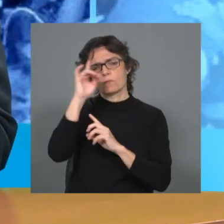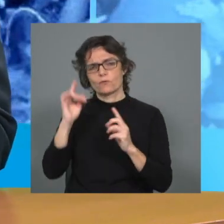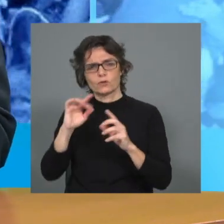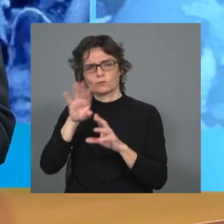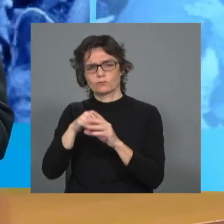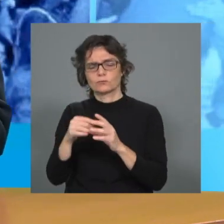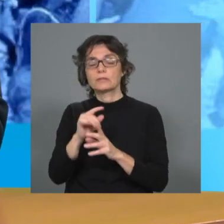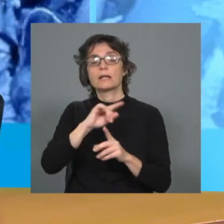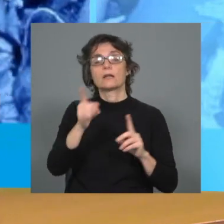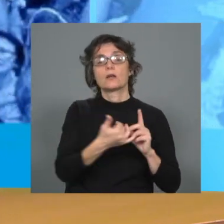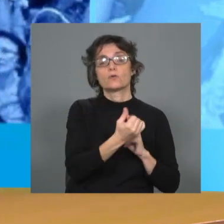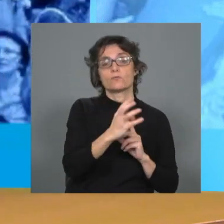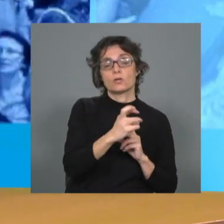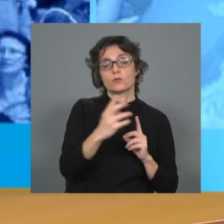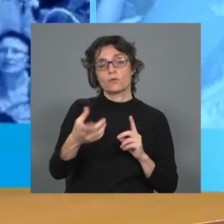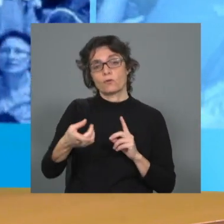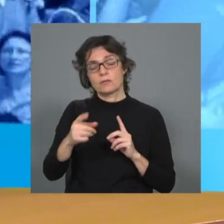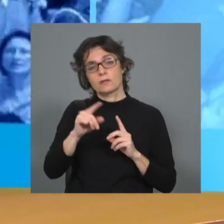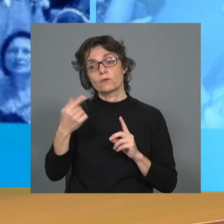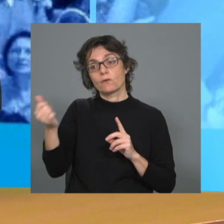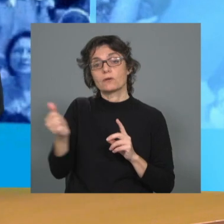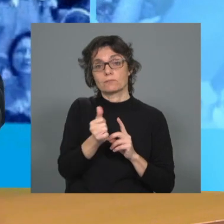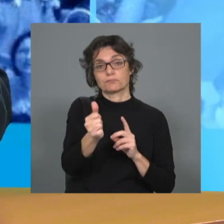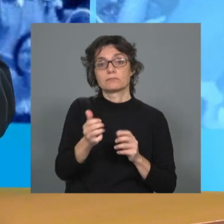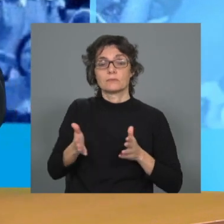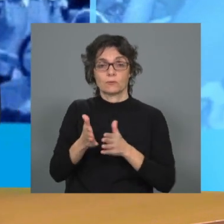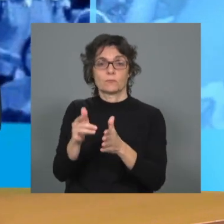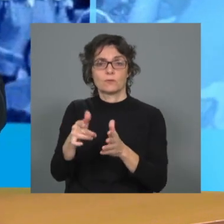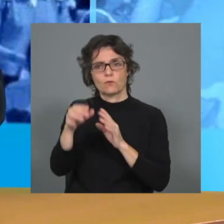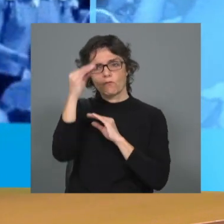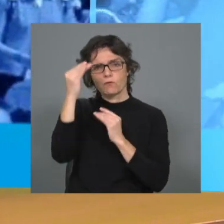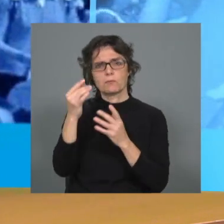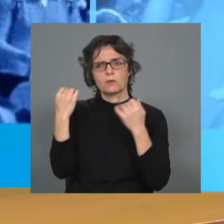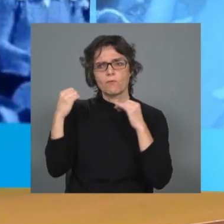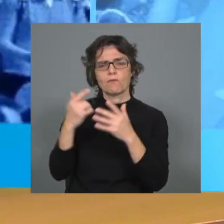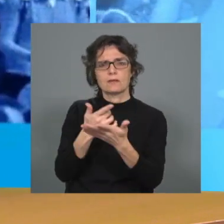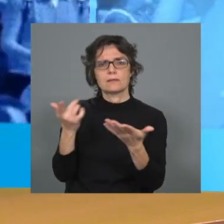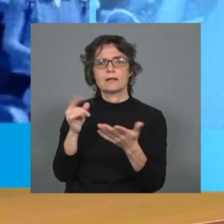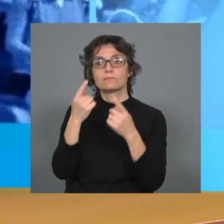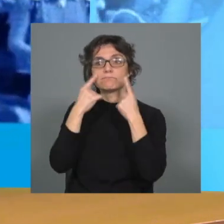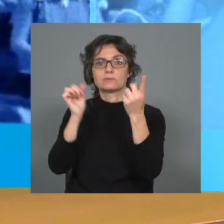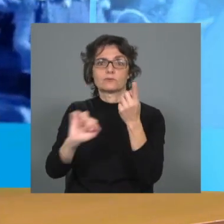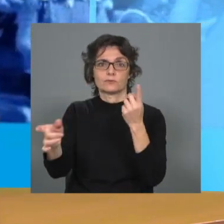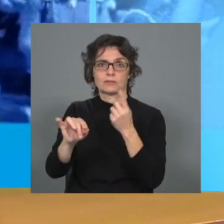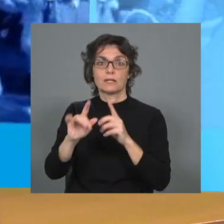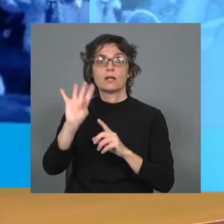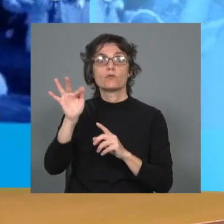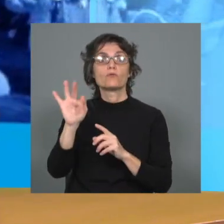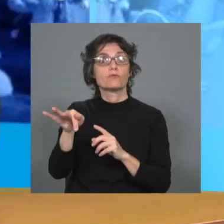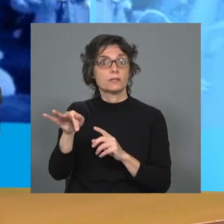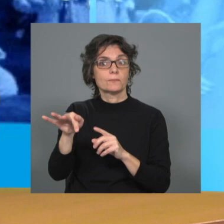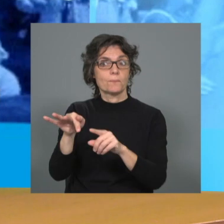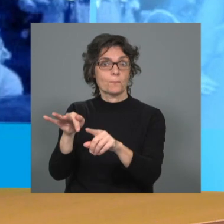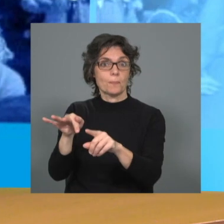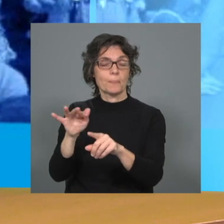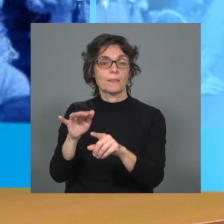letivo 2018-2019, fez esse percurso connosco, de formação, de ensaios, e fez o seu espetáculo. E quando terminou, e